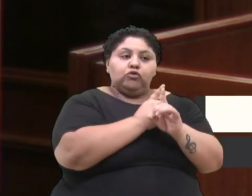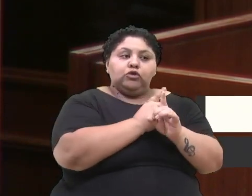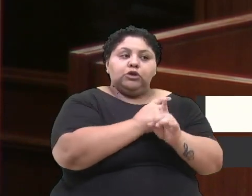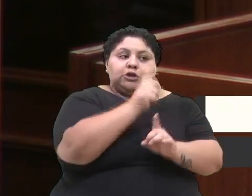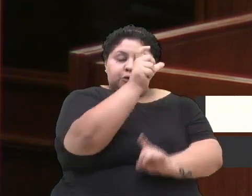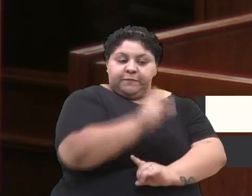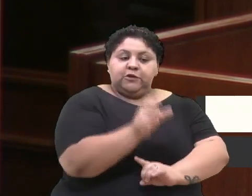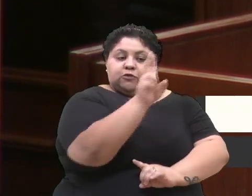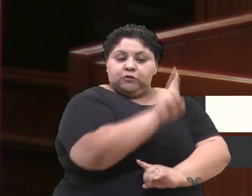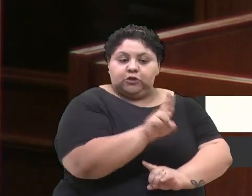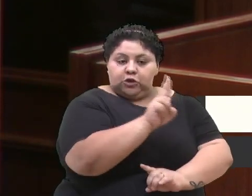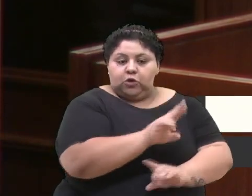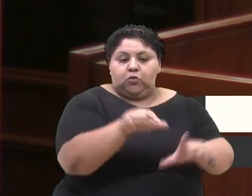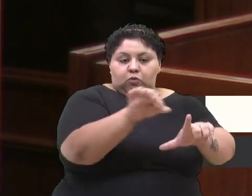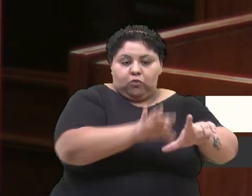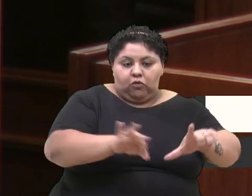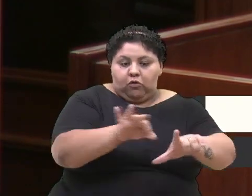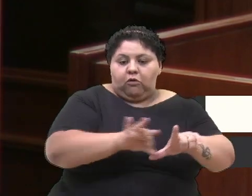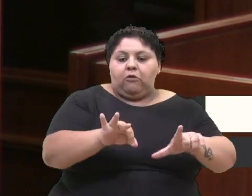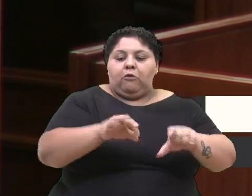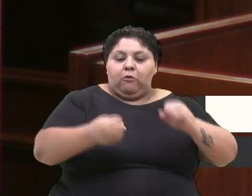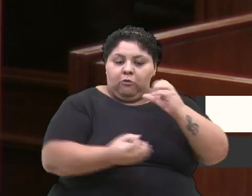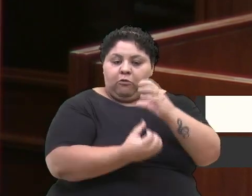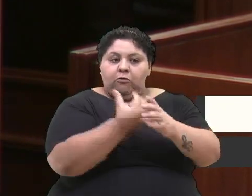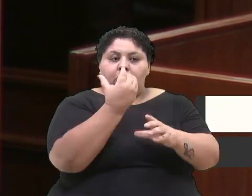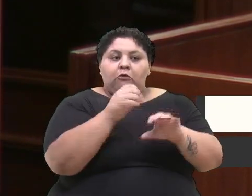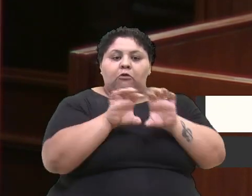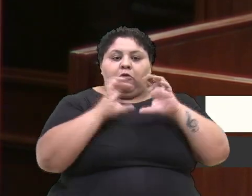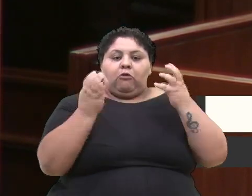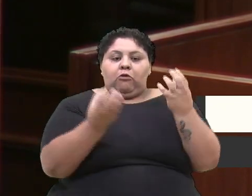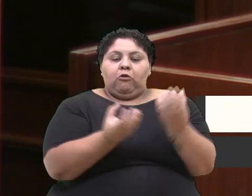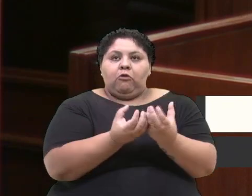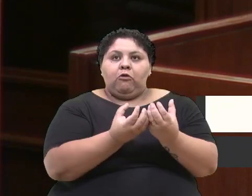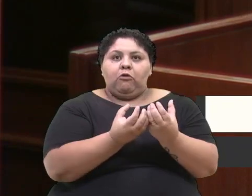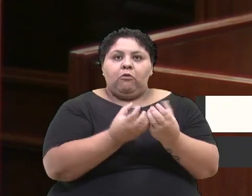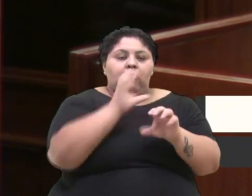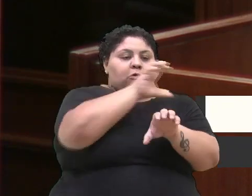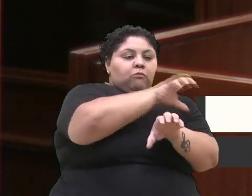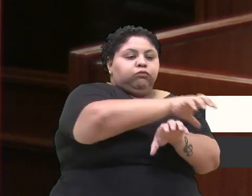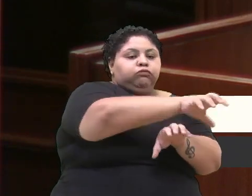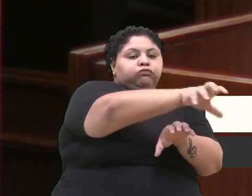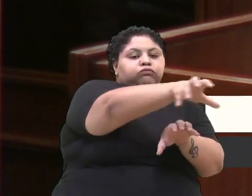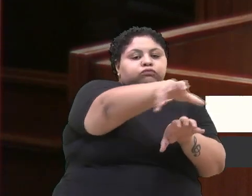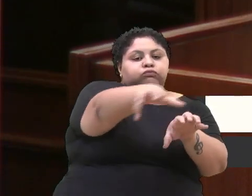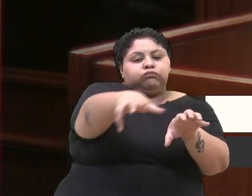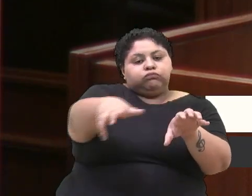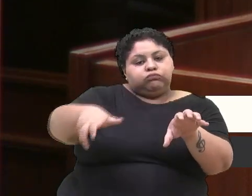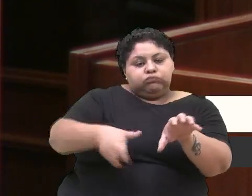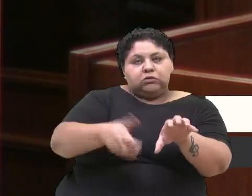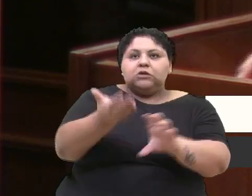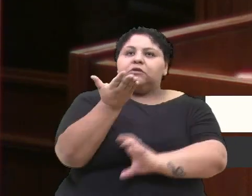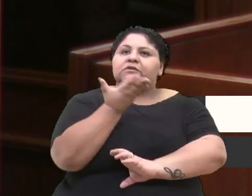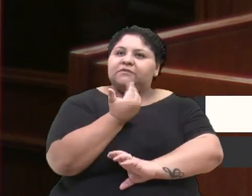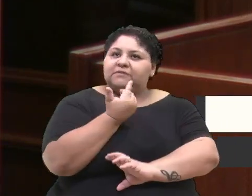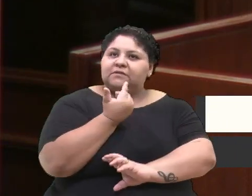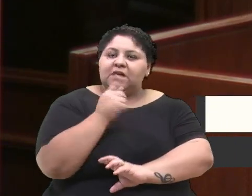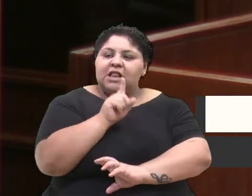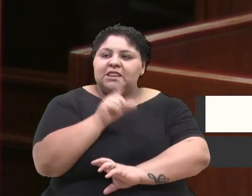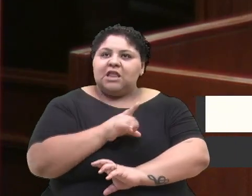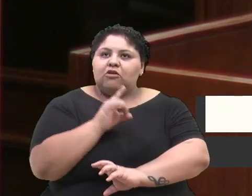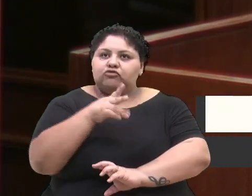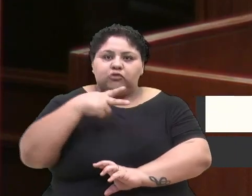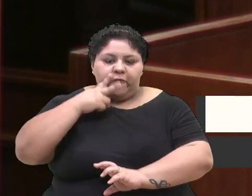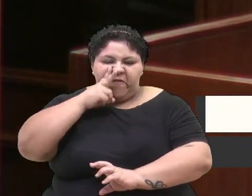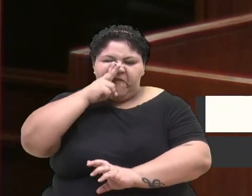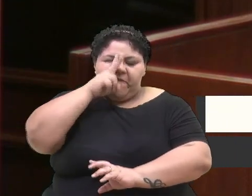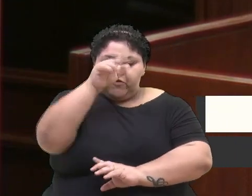uma comunidade em torno da produção e consumo de alimentos. Isso não apenas fortalece os